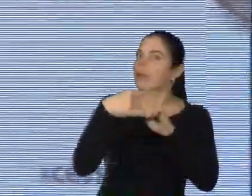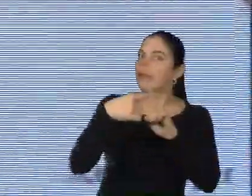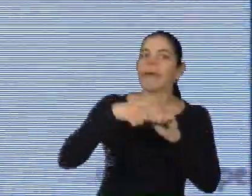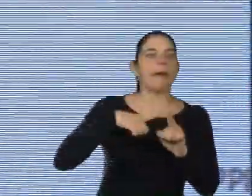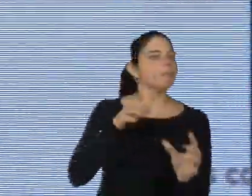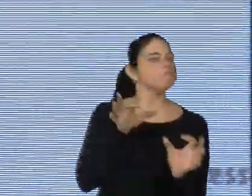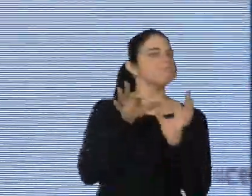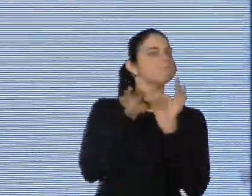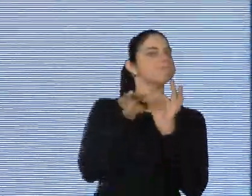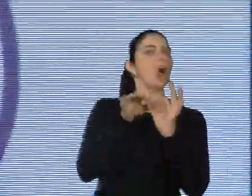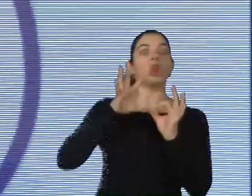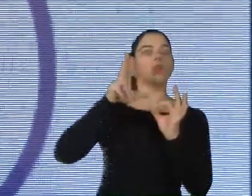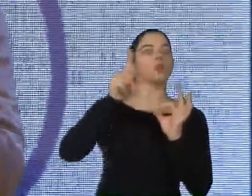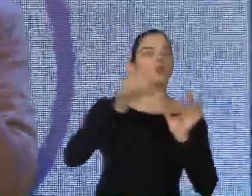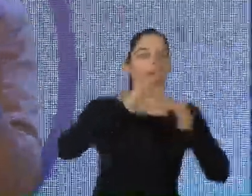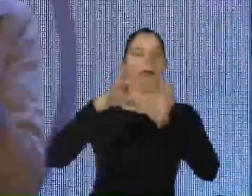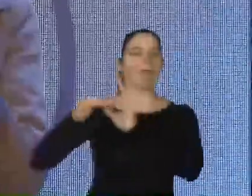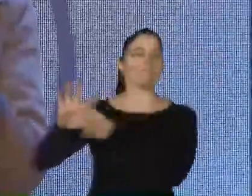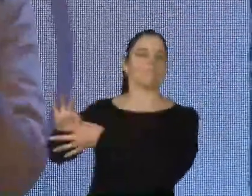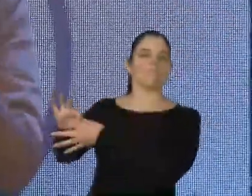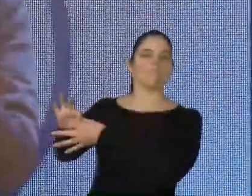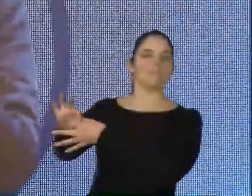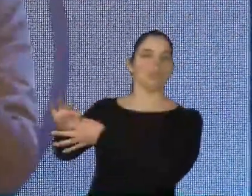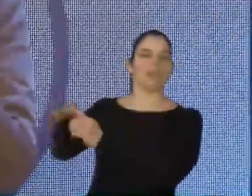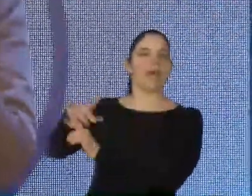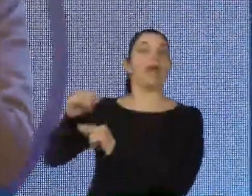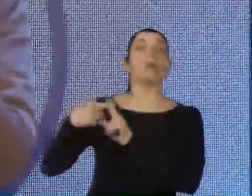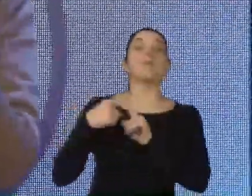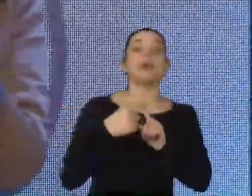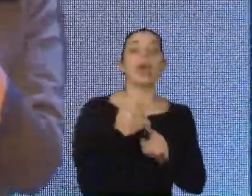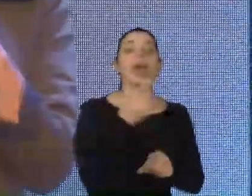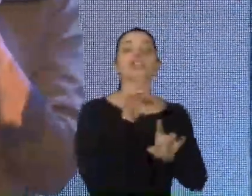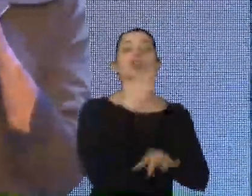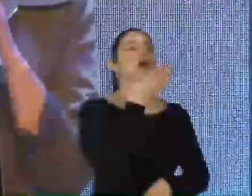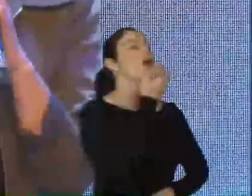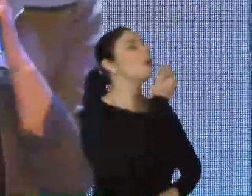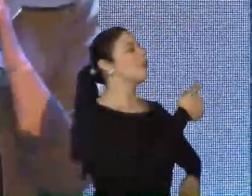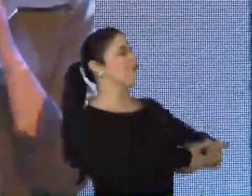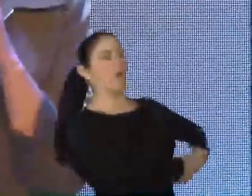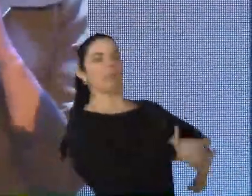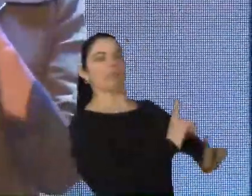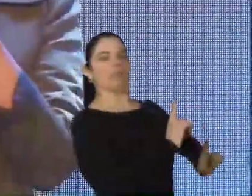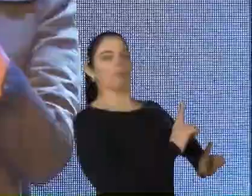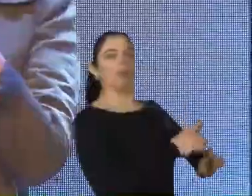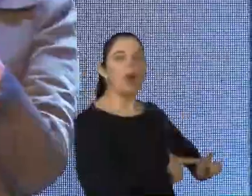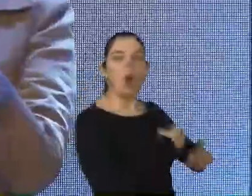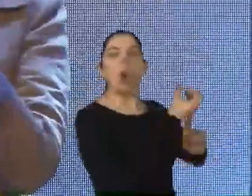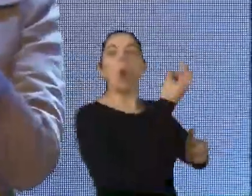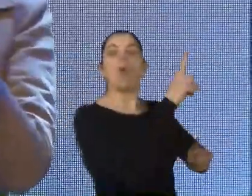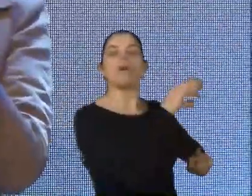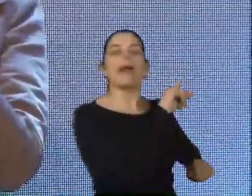relação e pare de pensar que o que a gente come tem só relação aqui com o nosso intestino. Ah,